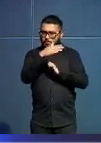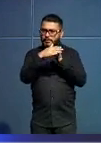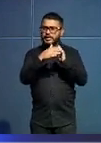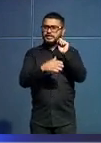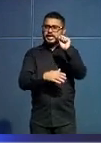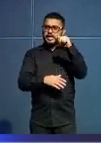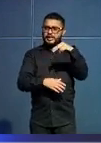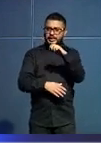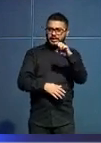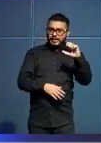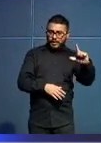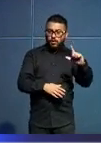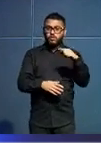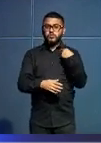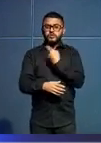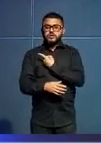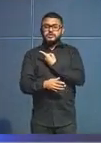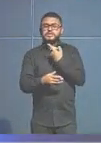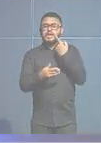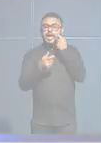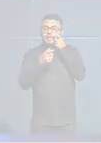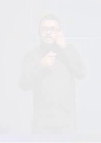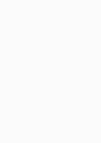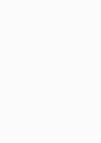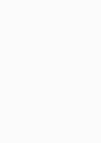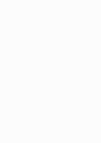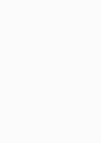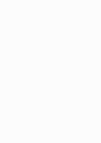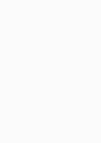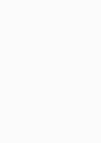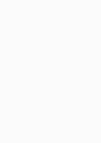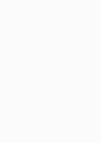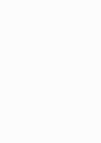valoriza tanto nesse processo que nós fazemos com muito carinho